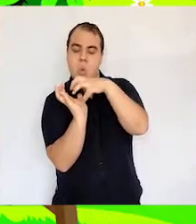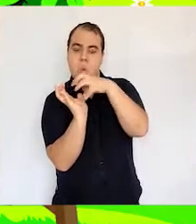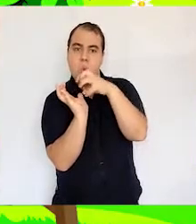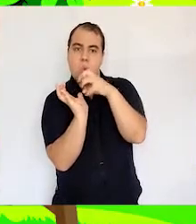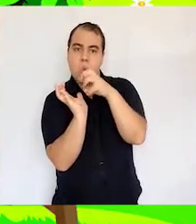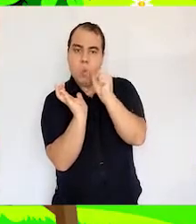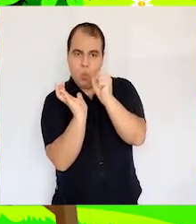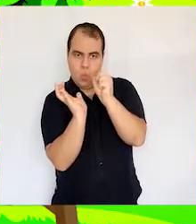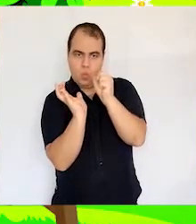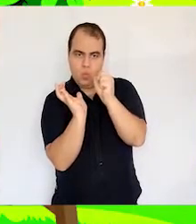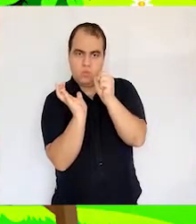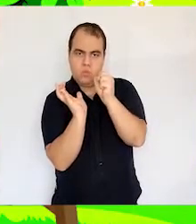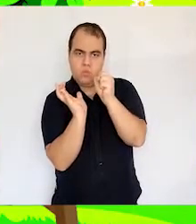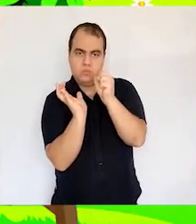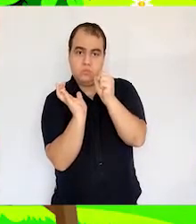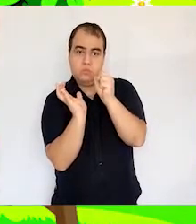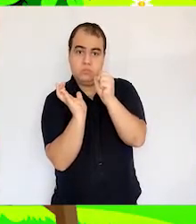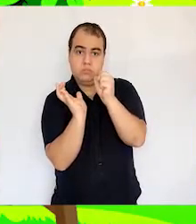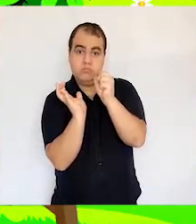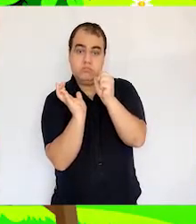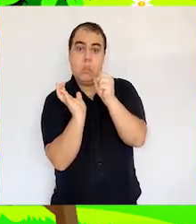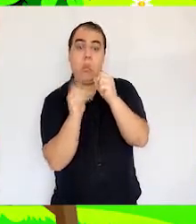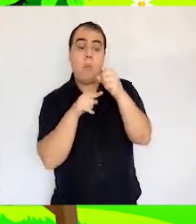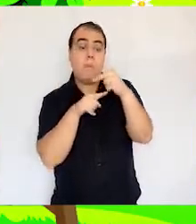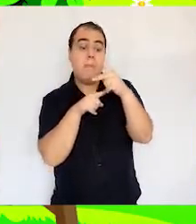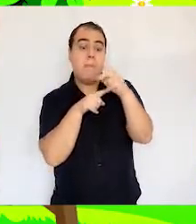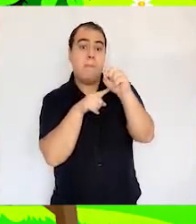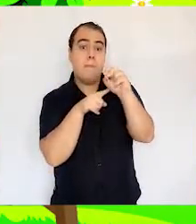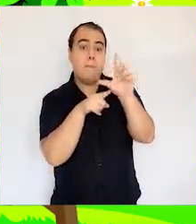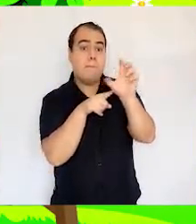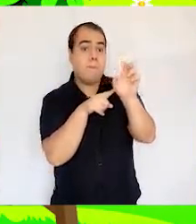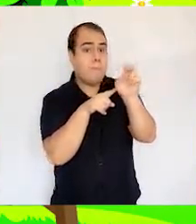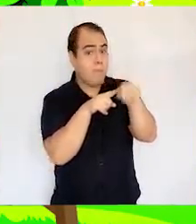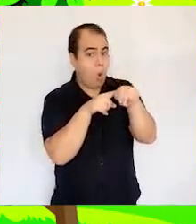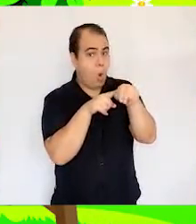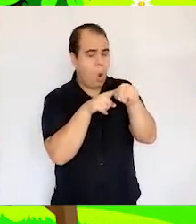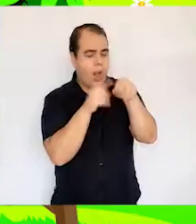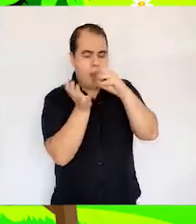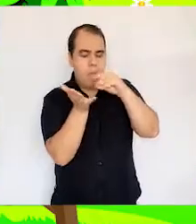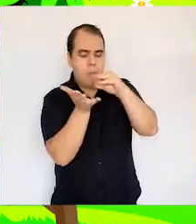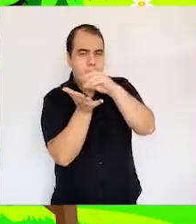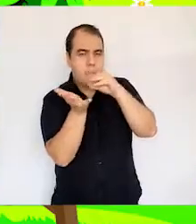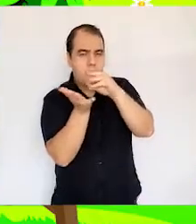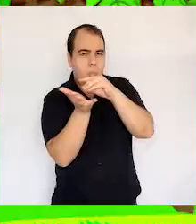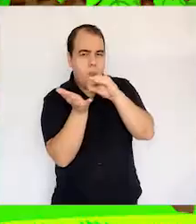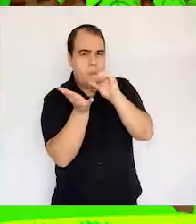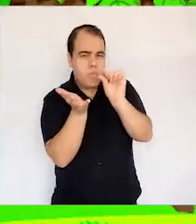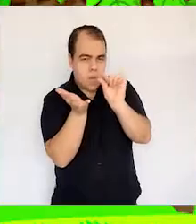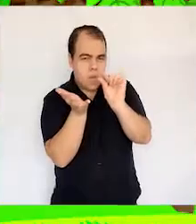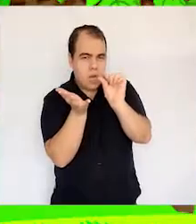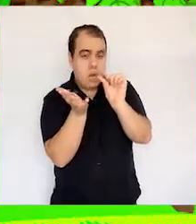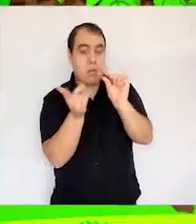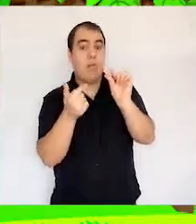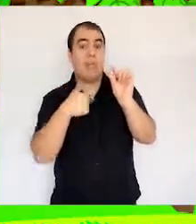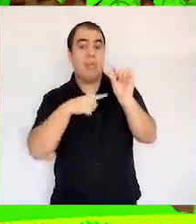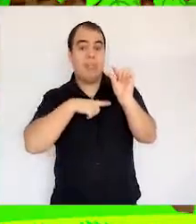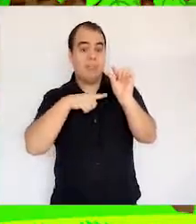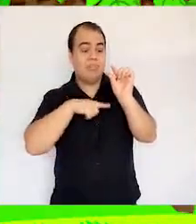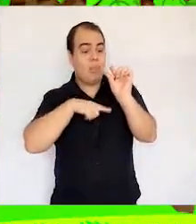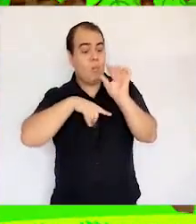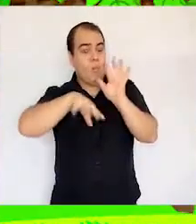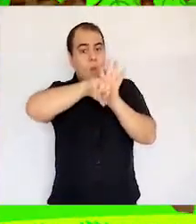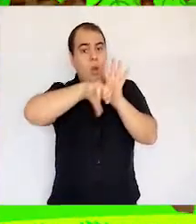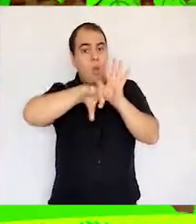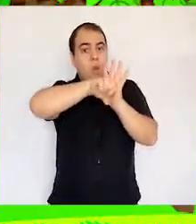néctar, o pólen, um pó bem pequenininho, gruda no meu